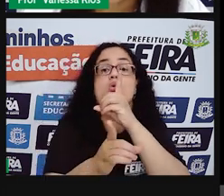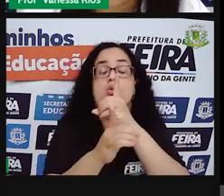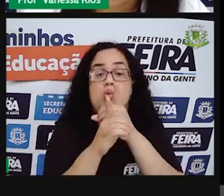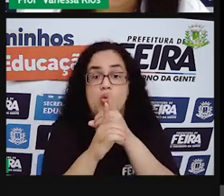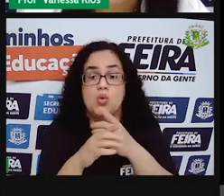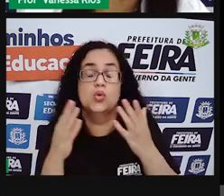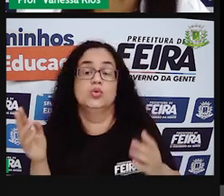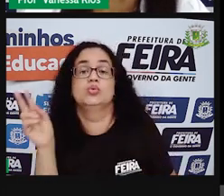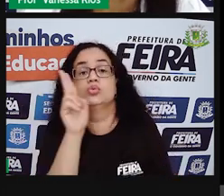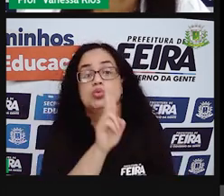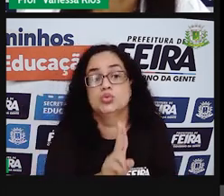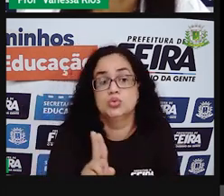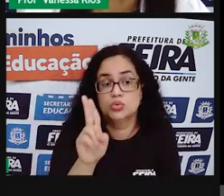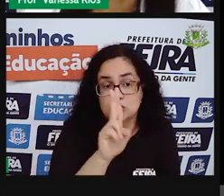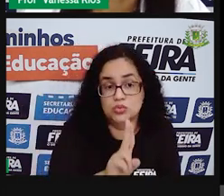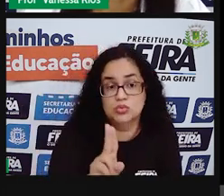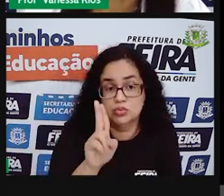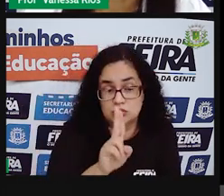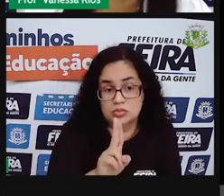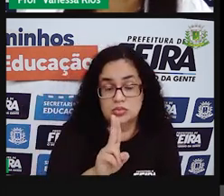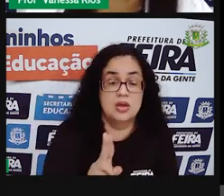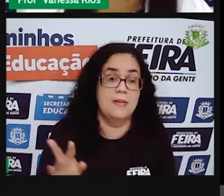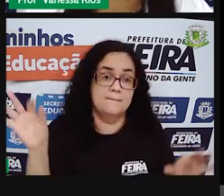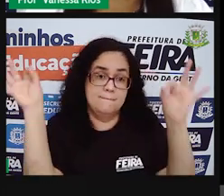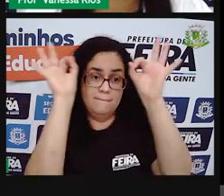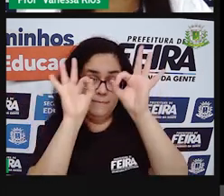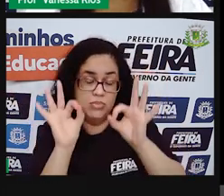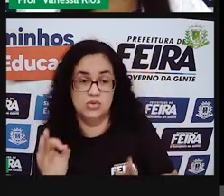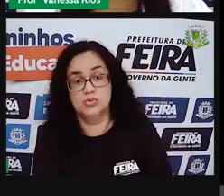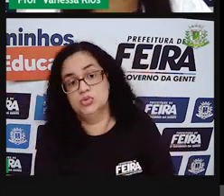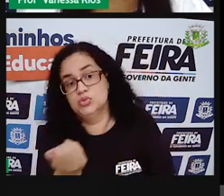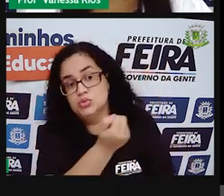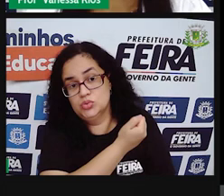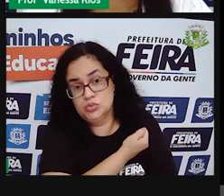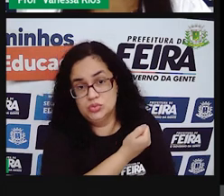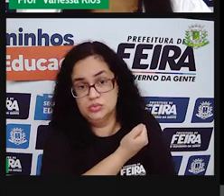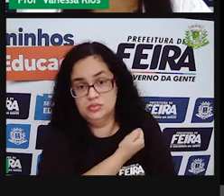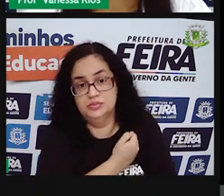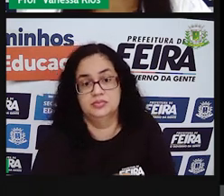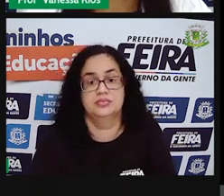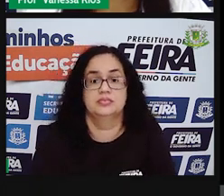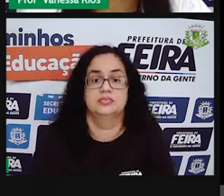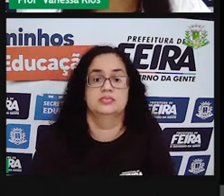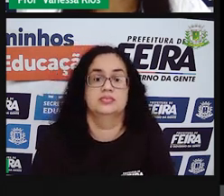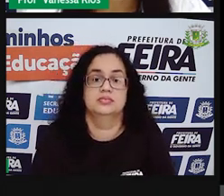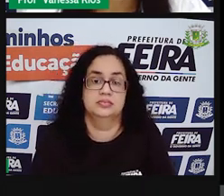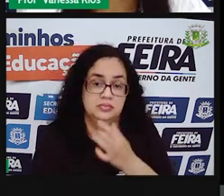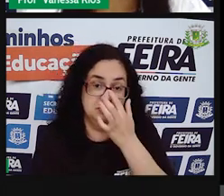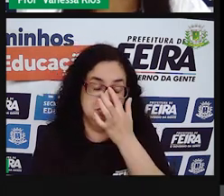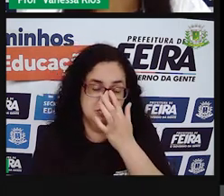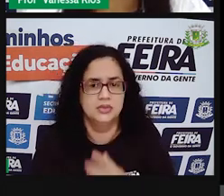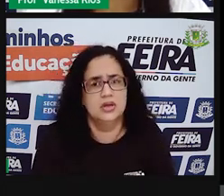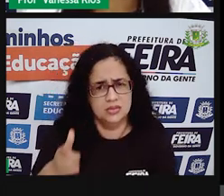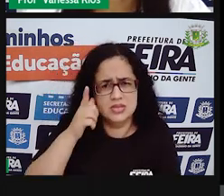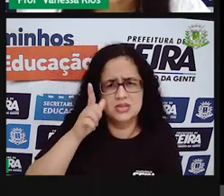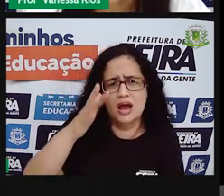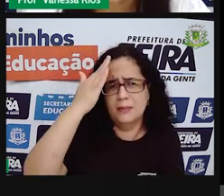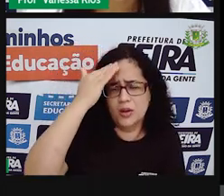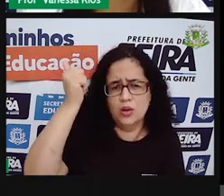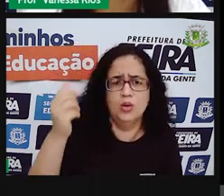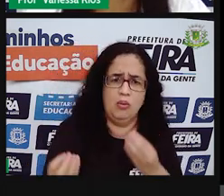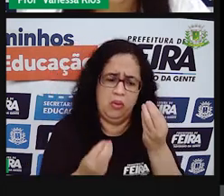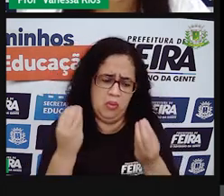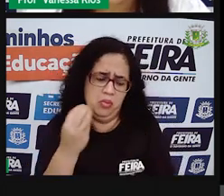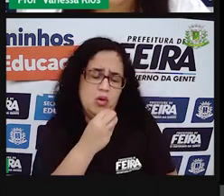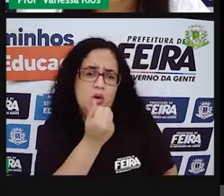padrão utilizado para organizar esses números aí na sequência. Você consegue